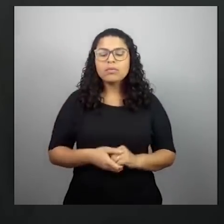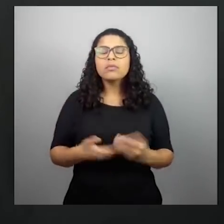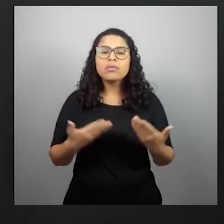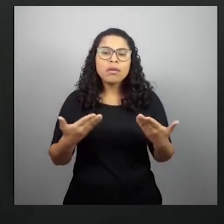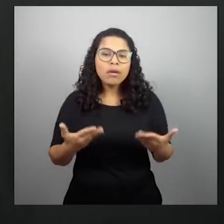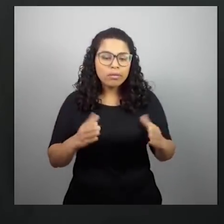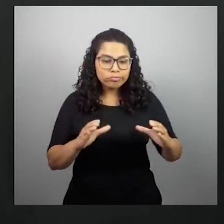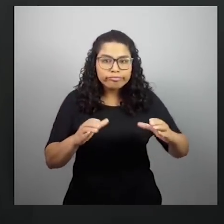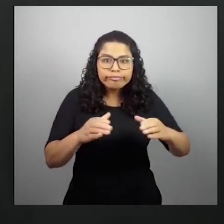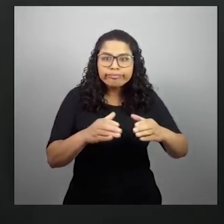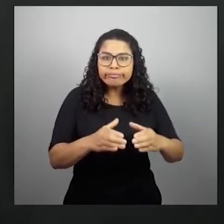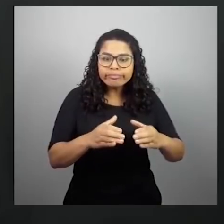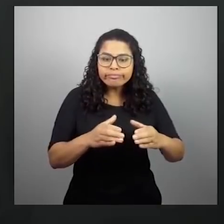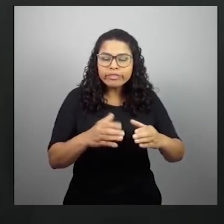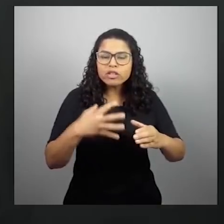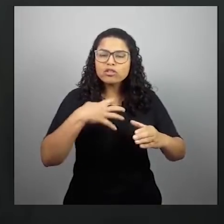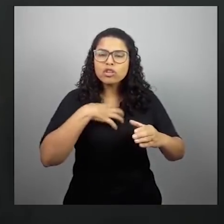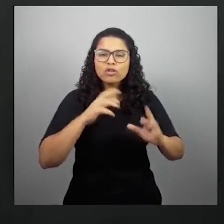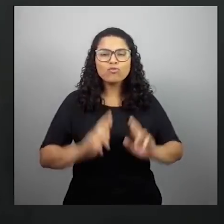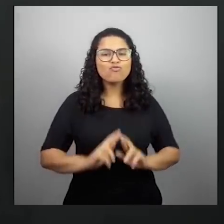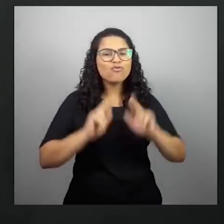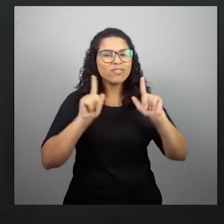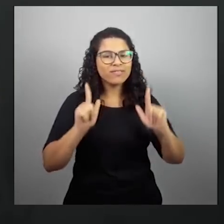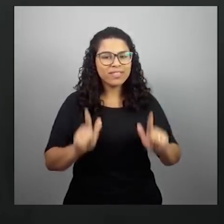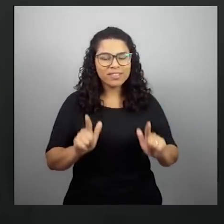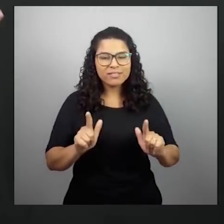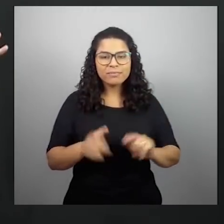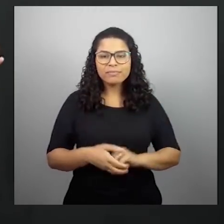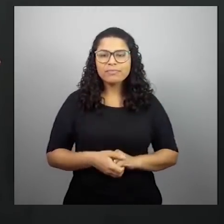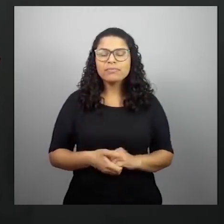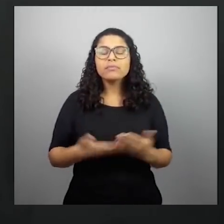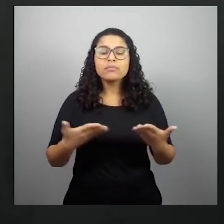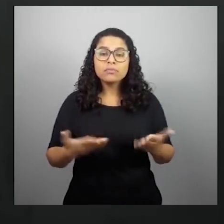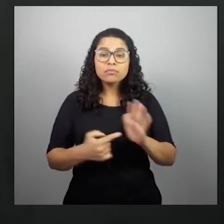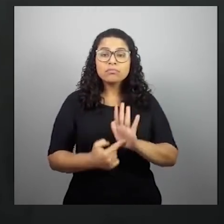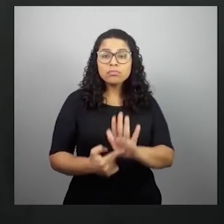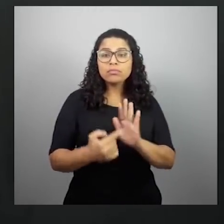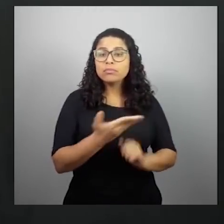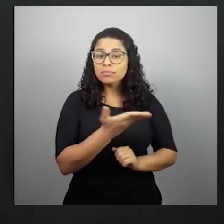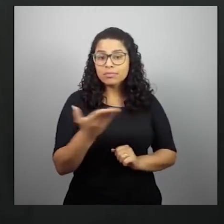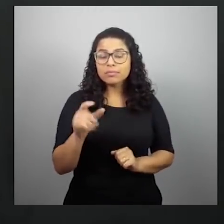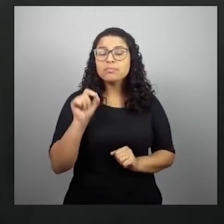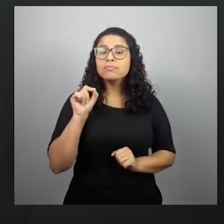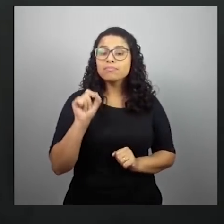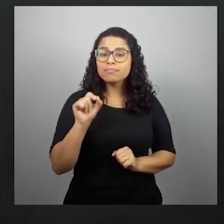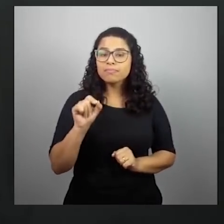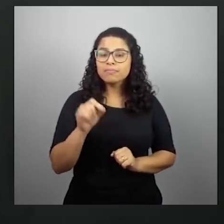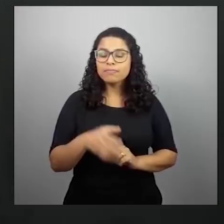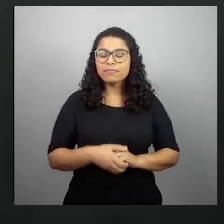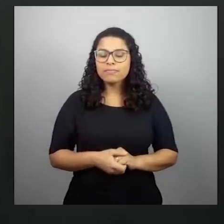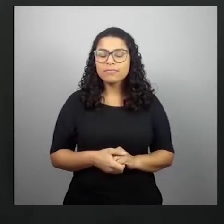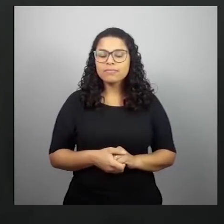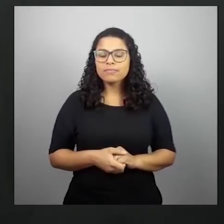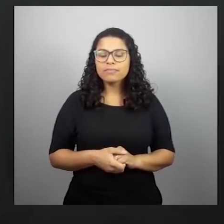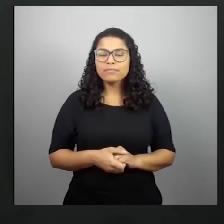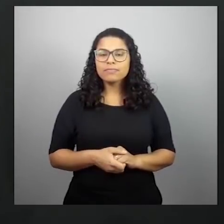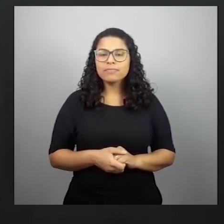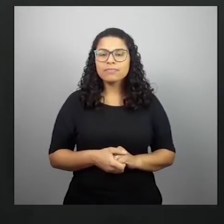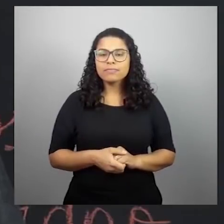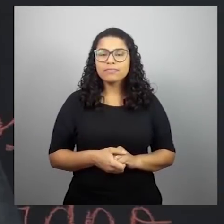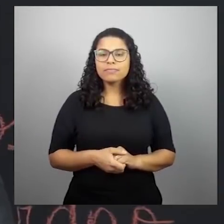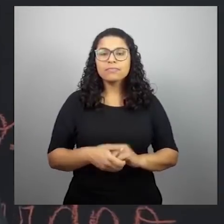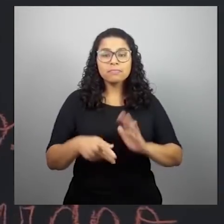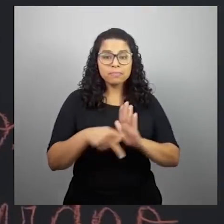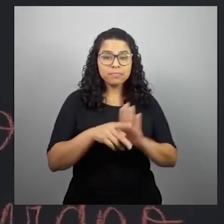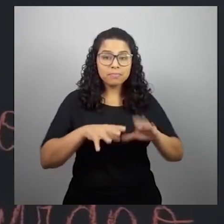vamos dizer assim, de uma forma muito diferente. Então, já frisei aqui a condição dos descendentes do